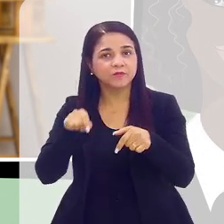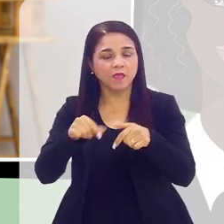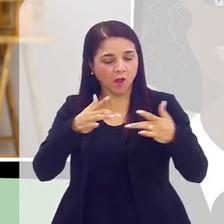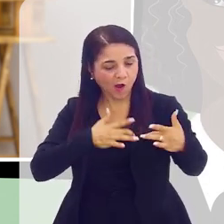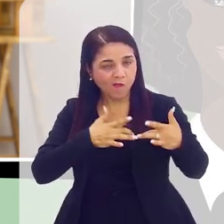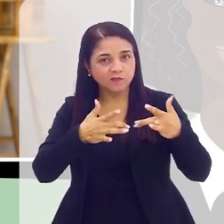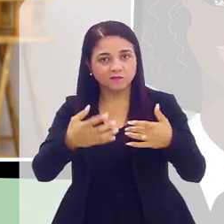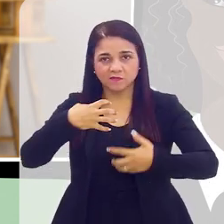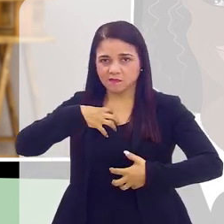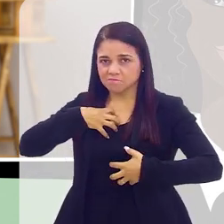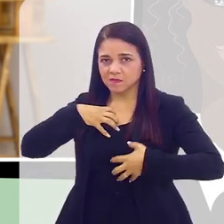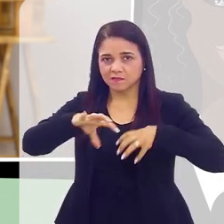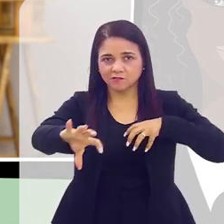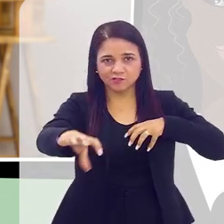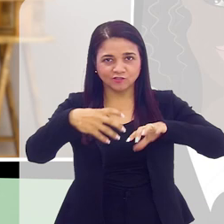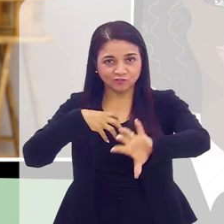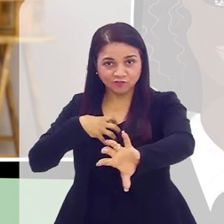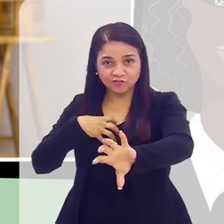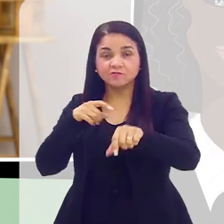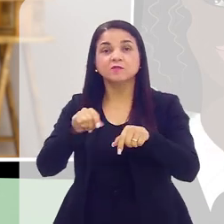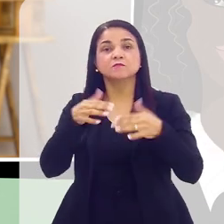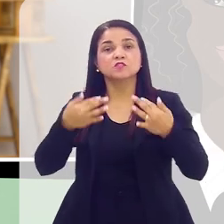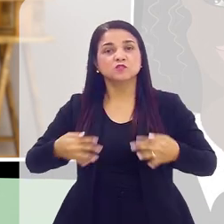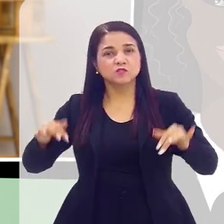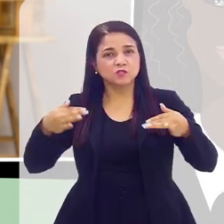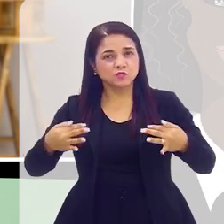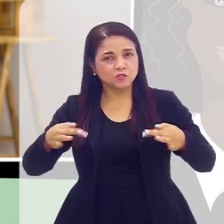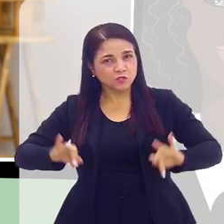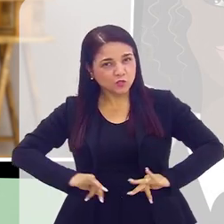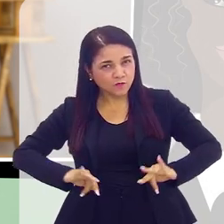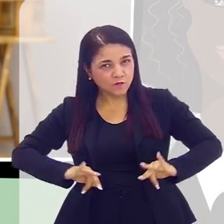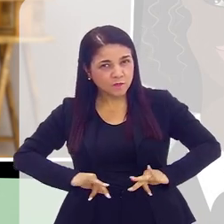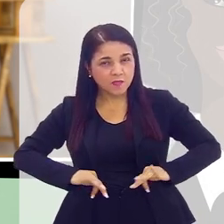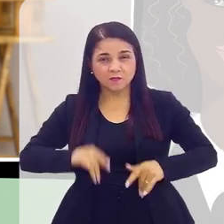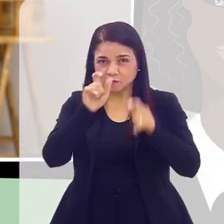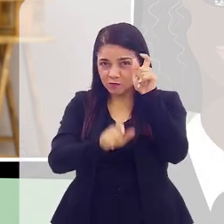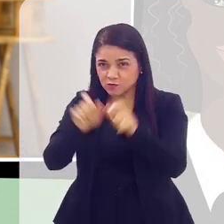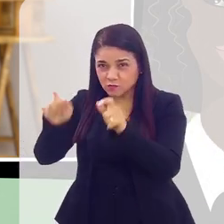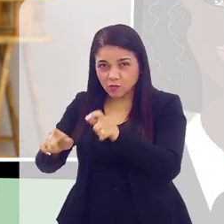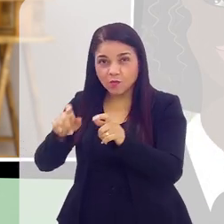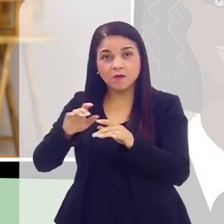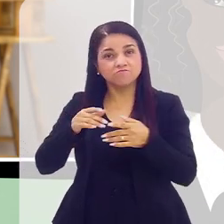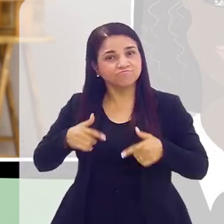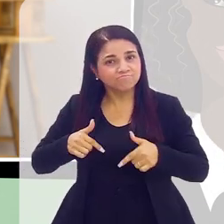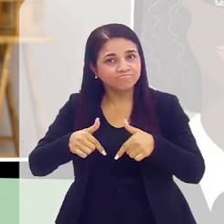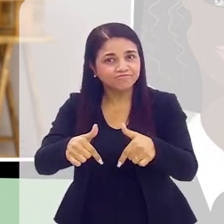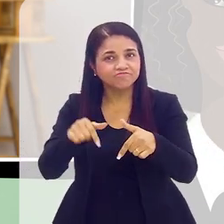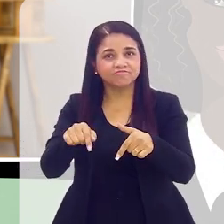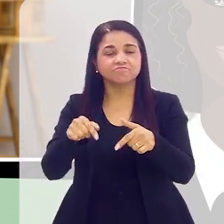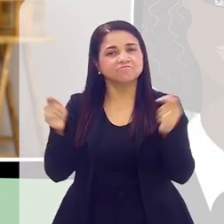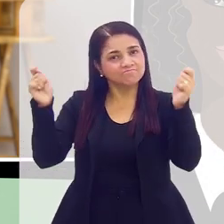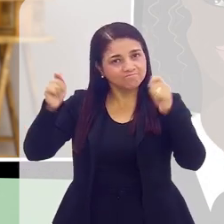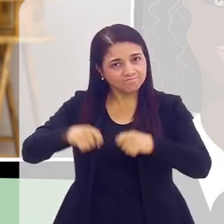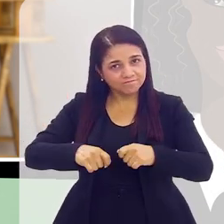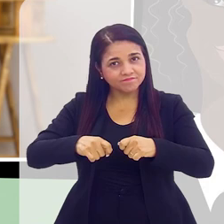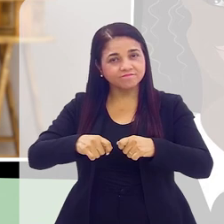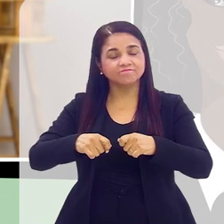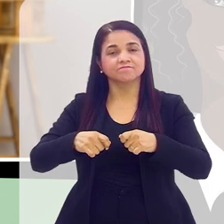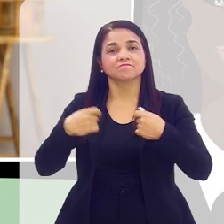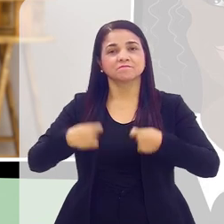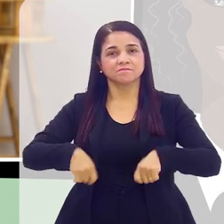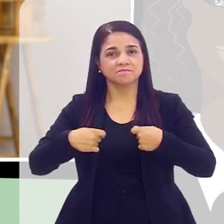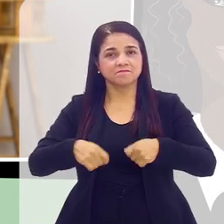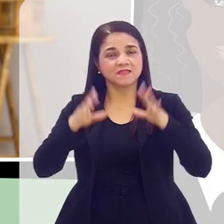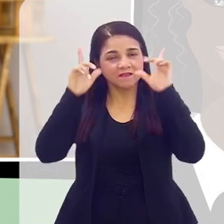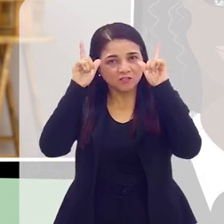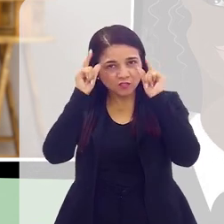compaixão. Mais do que a empatia pela pessoa que sofre, é uma determinação prática e contínua de fazer todo o possível